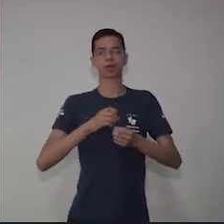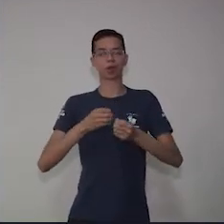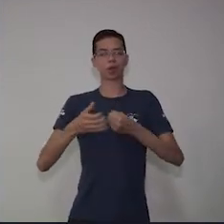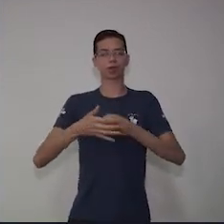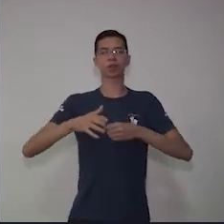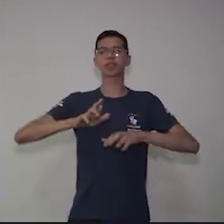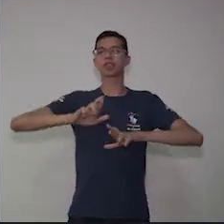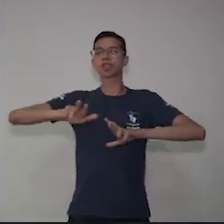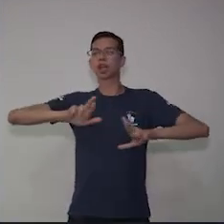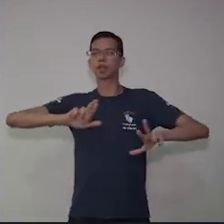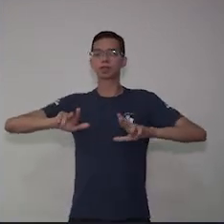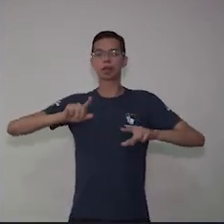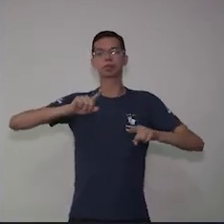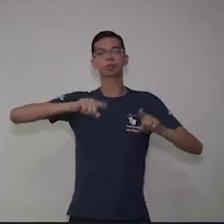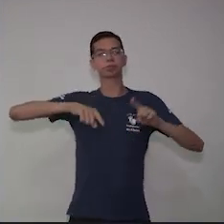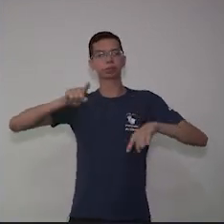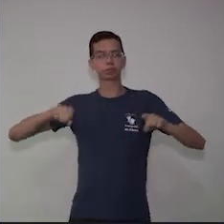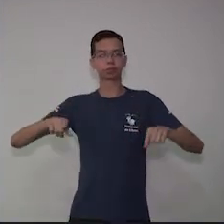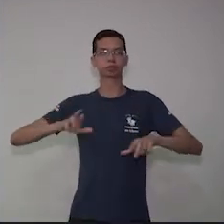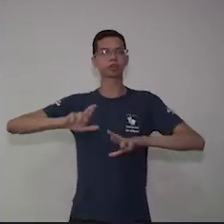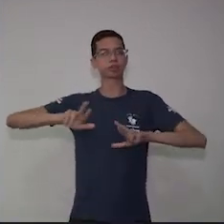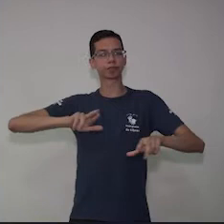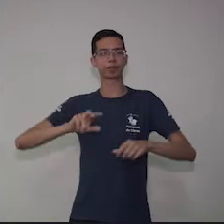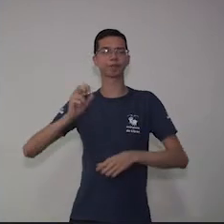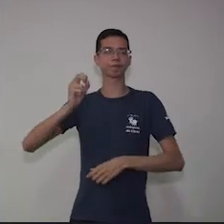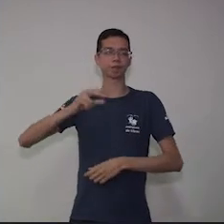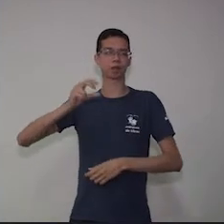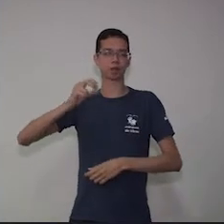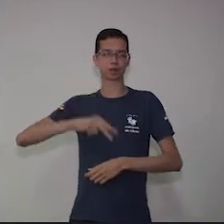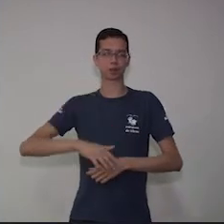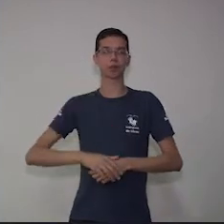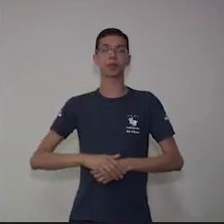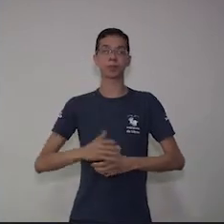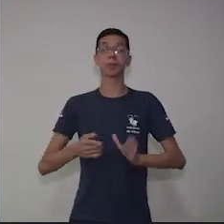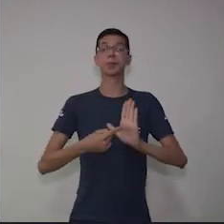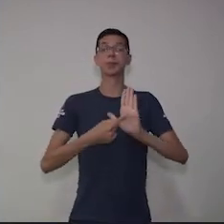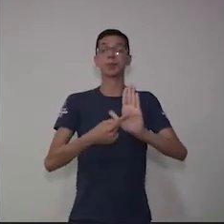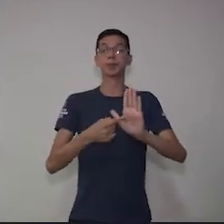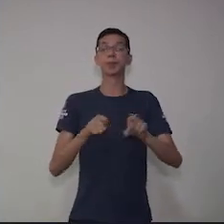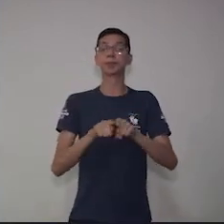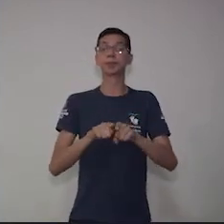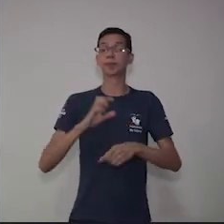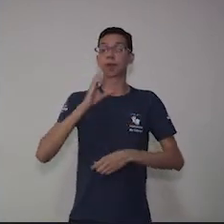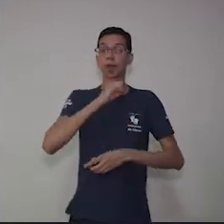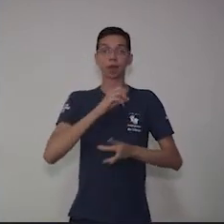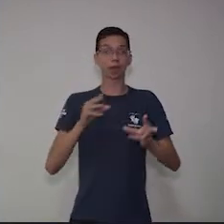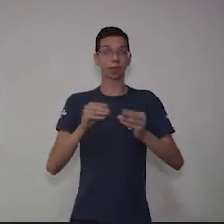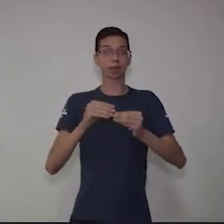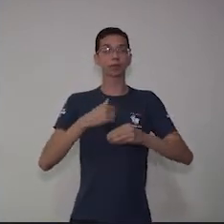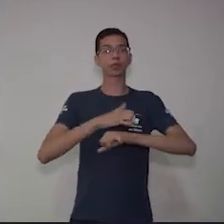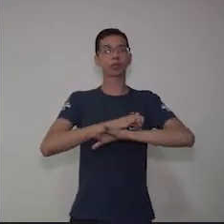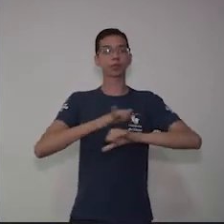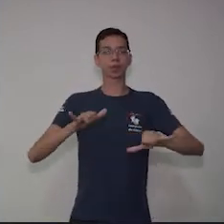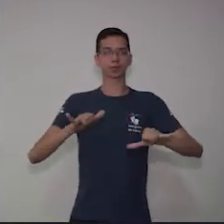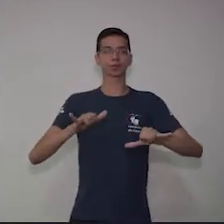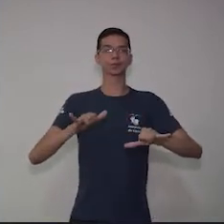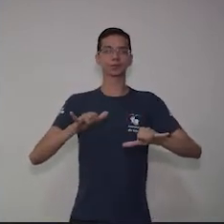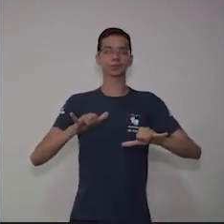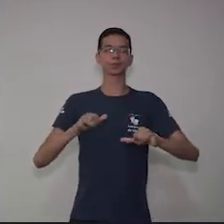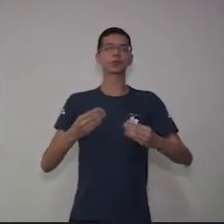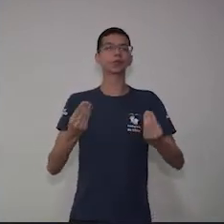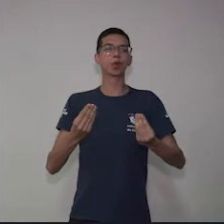prefeito havia nos solicitado, na apresentação desse inquérito, a gente vai um pouco aqui, rapidamente, falar sobre a situação epidemiológica hoje